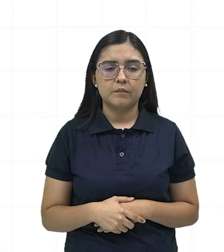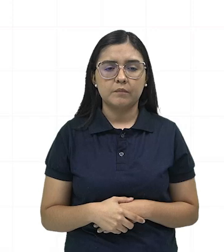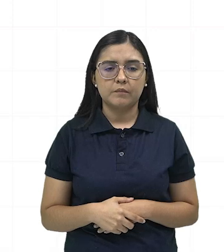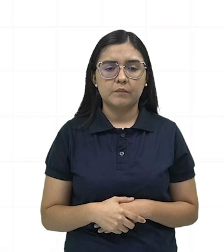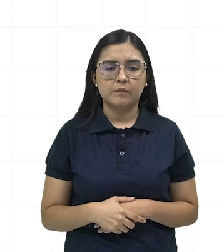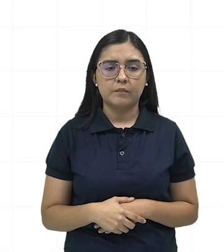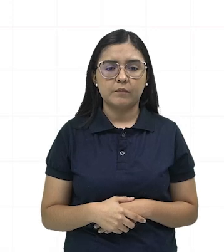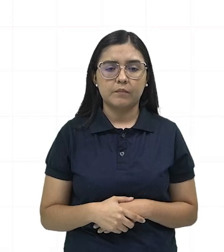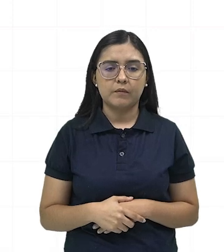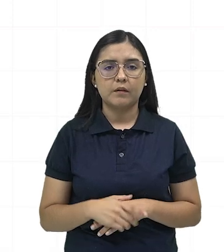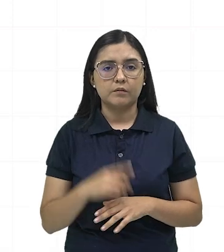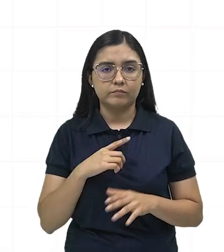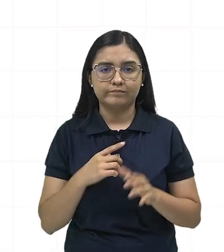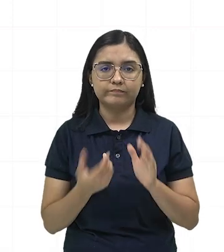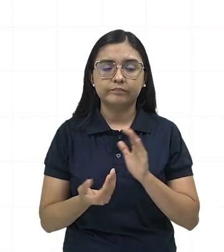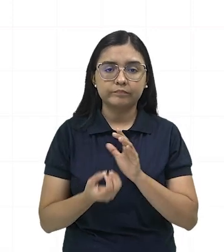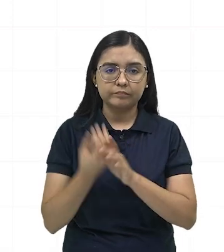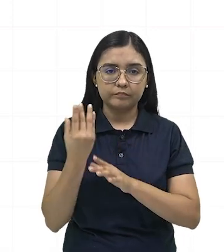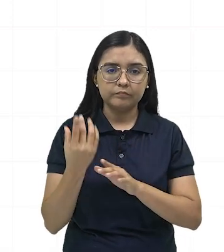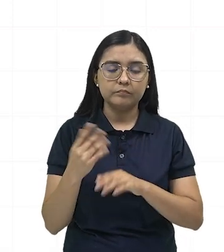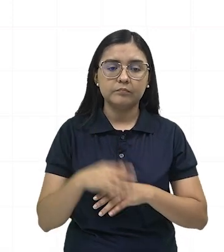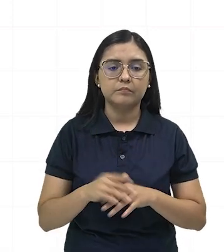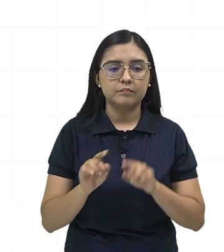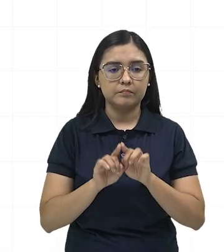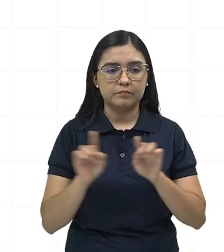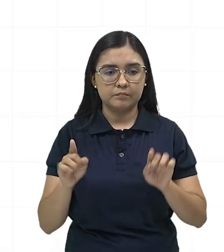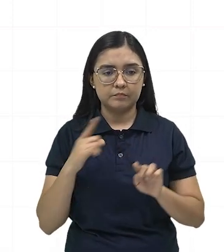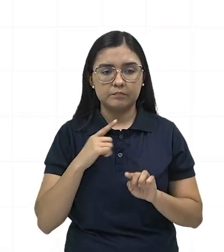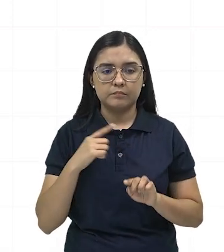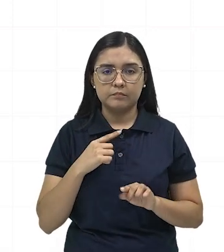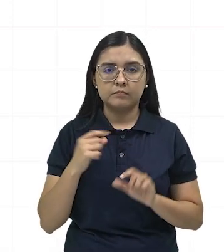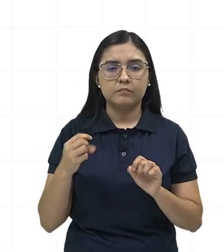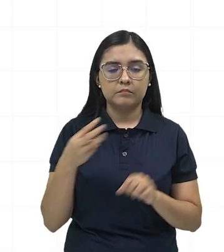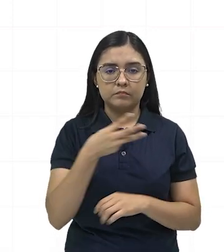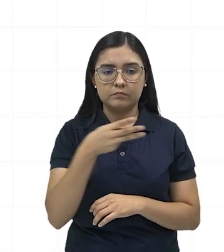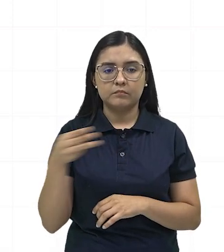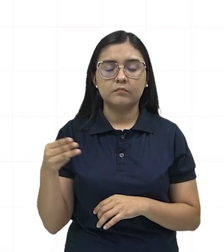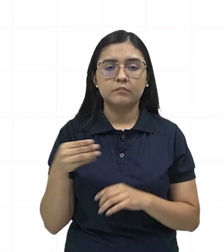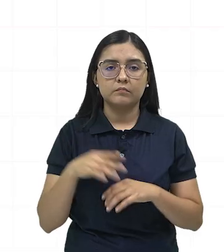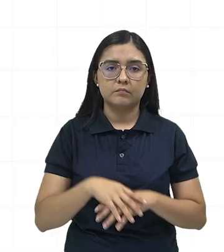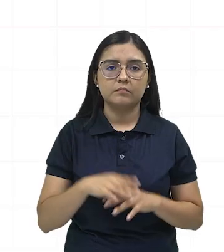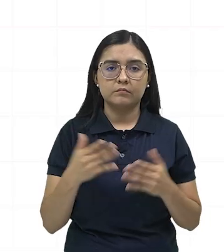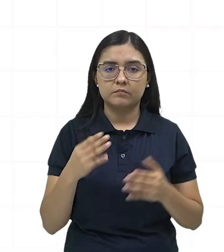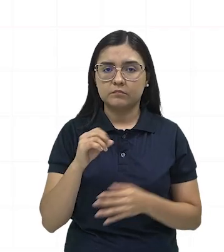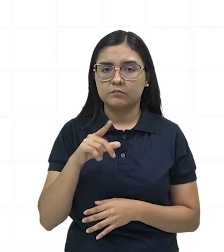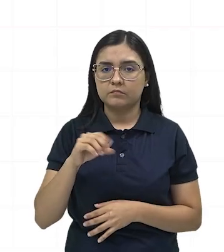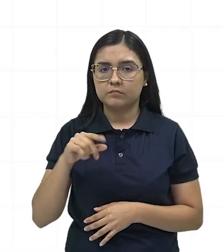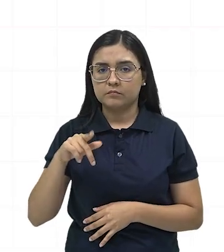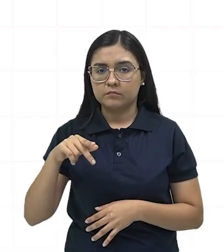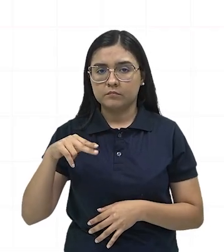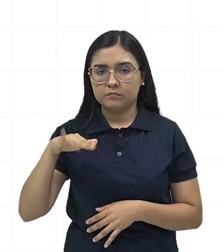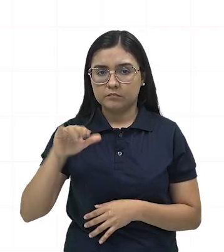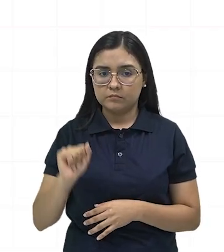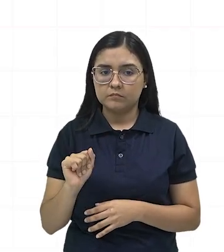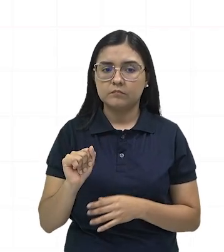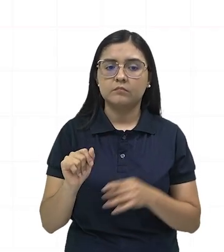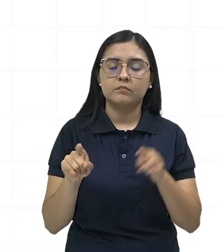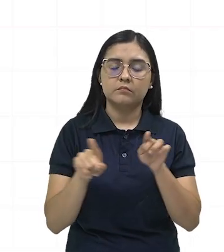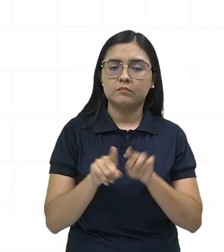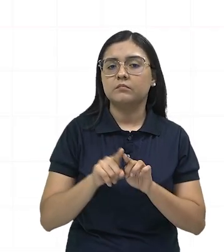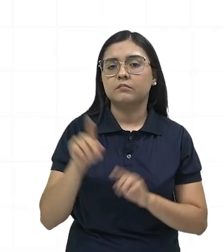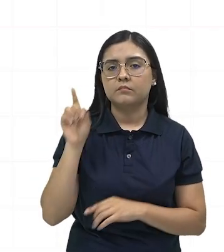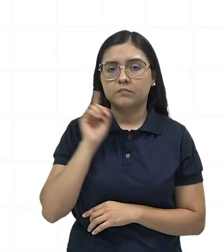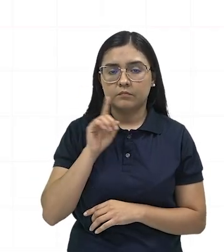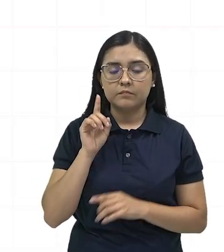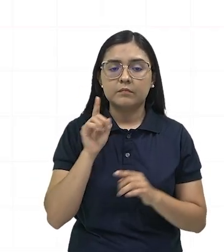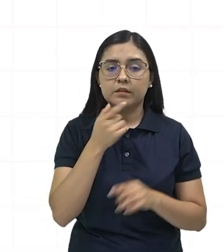tá? Mas temos aí 13 listras, representando as 13 colônias inglesas, enquanto nesse retângulo azul